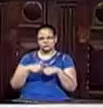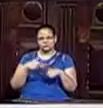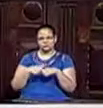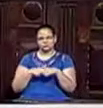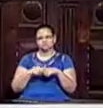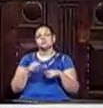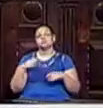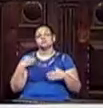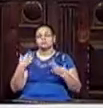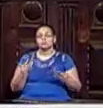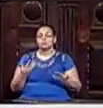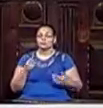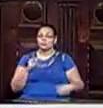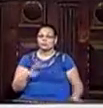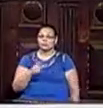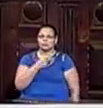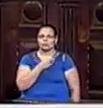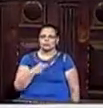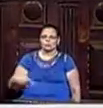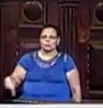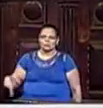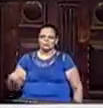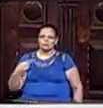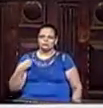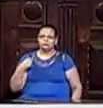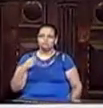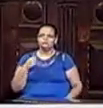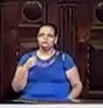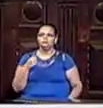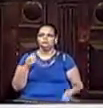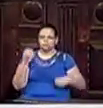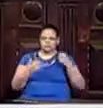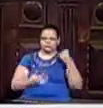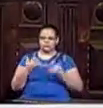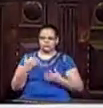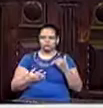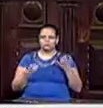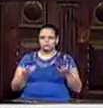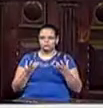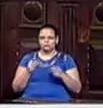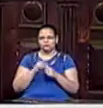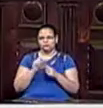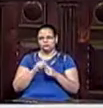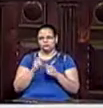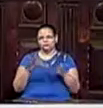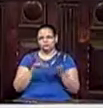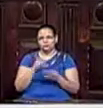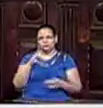Então, senhor presidente, é essa as observações que eu queria fazer no dia de hoje. Muito obrigado.